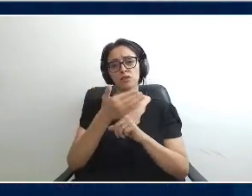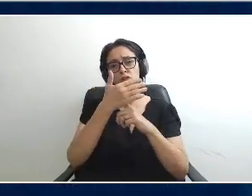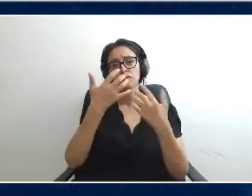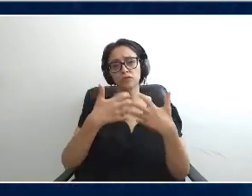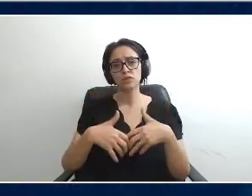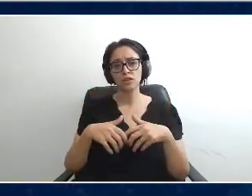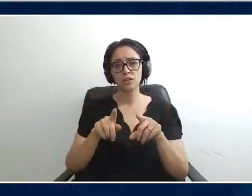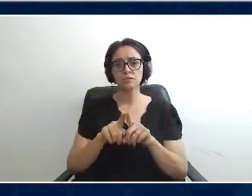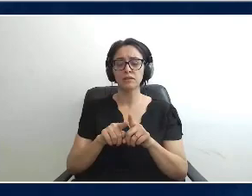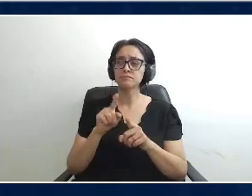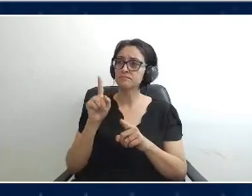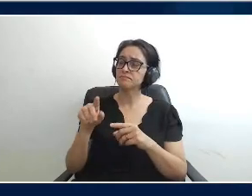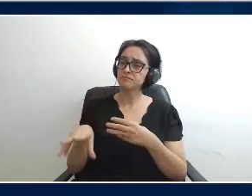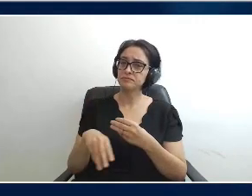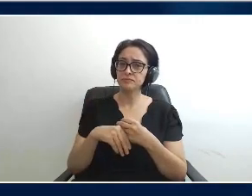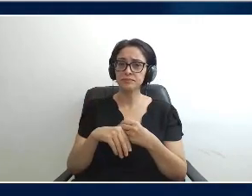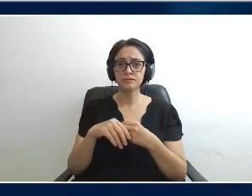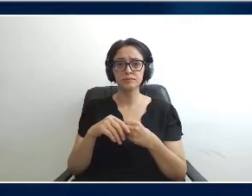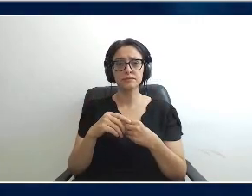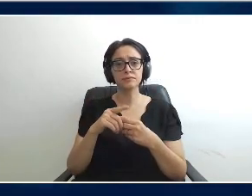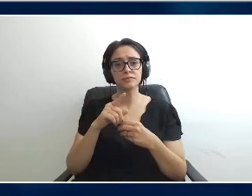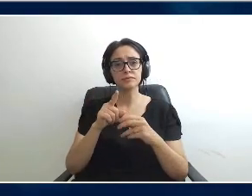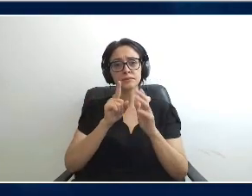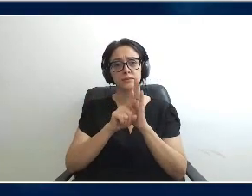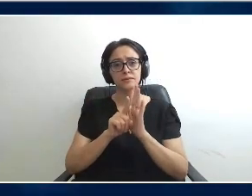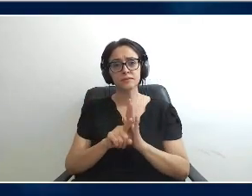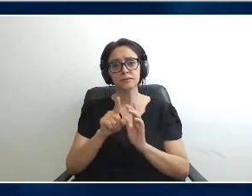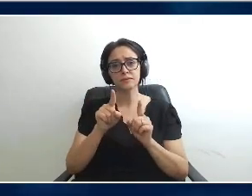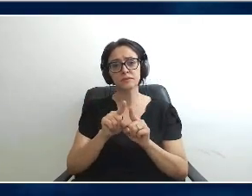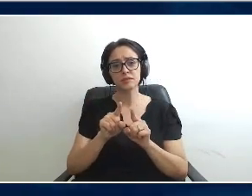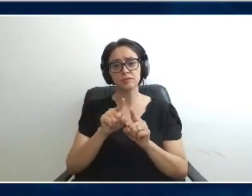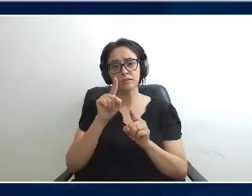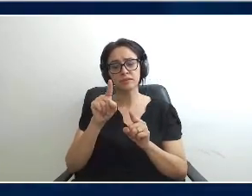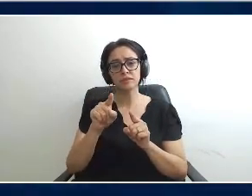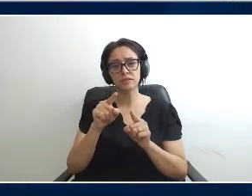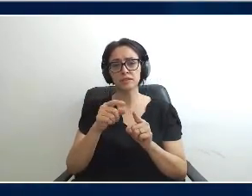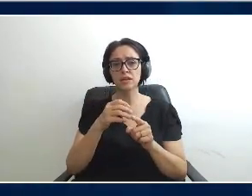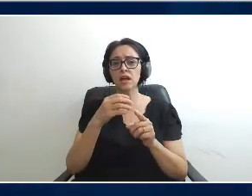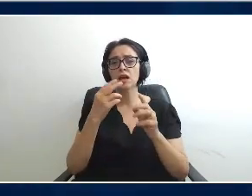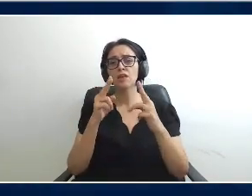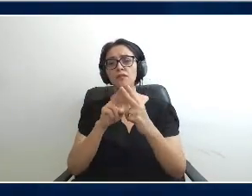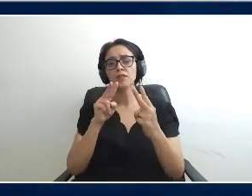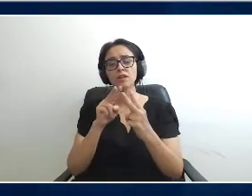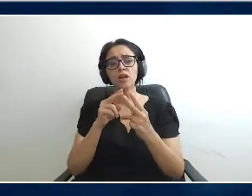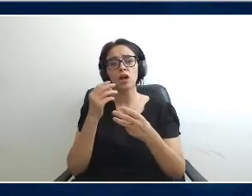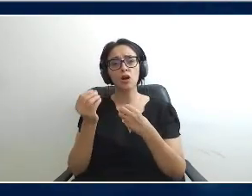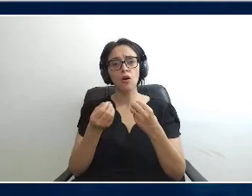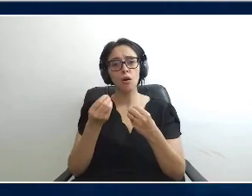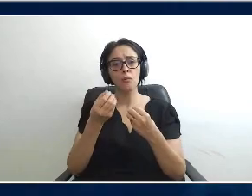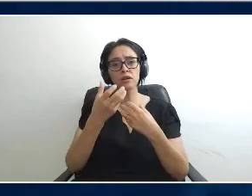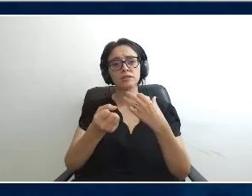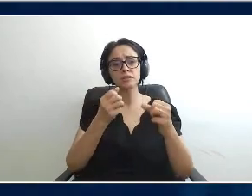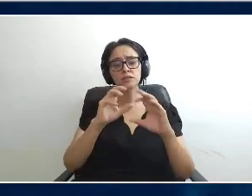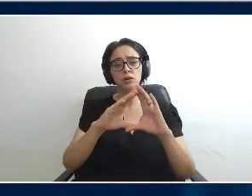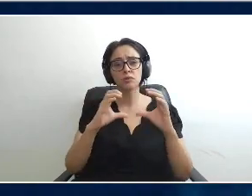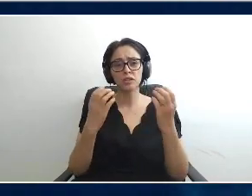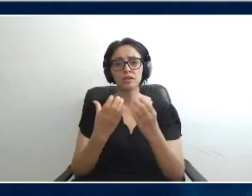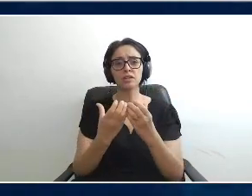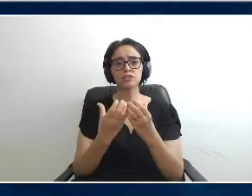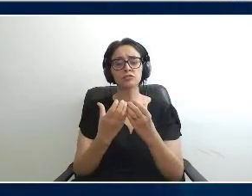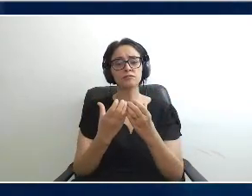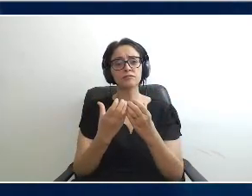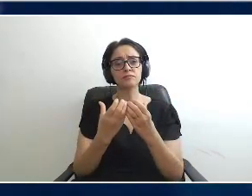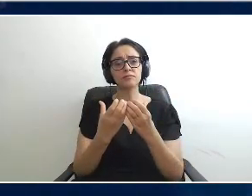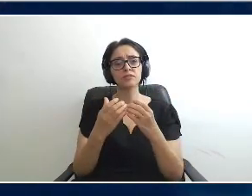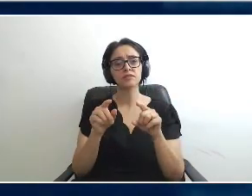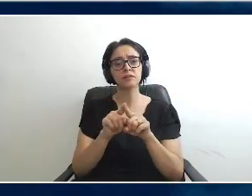Show demais, show demais. Tem mais pergunta aqui, ó. Tariq Vieira manda o seguinte: como tem sido a adoção da comunidade e o